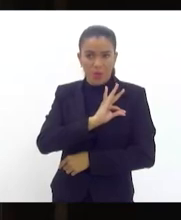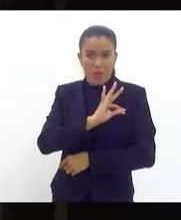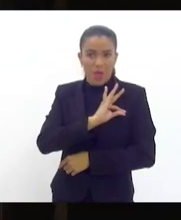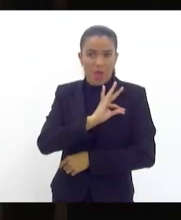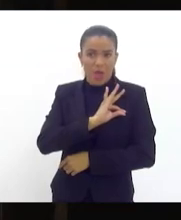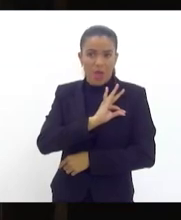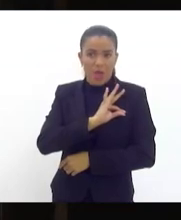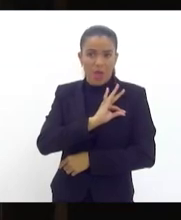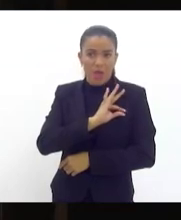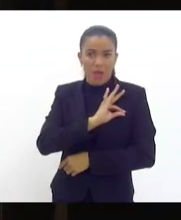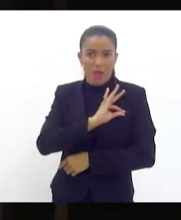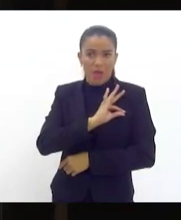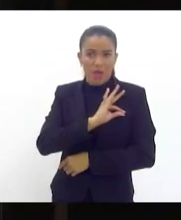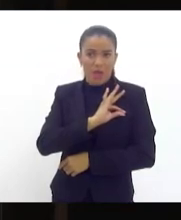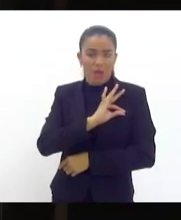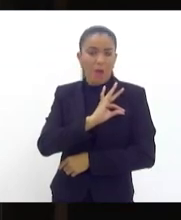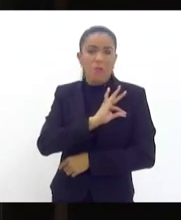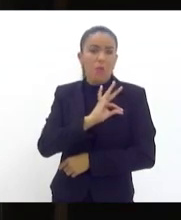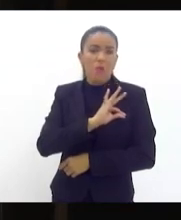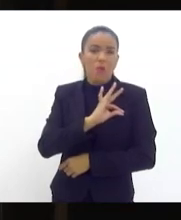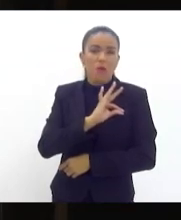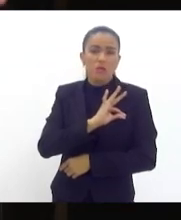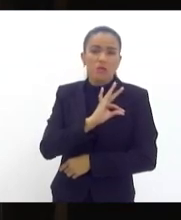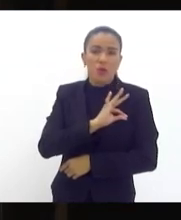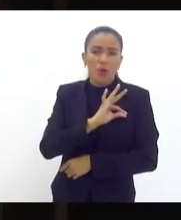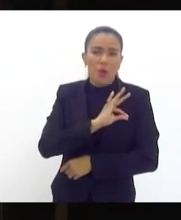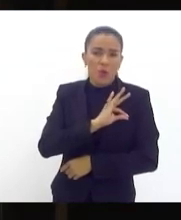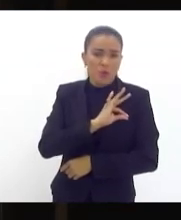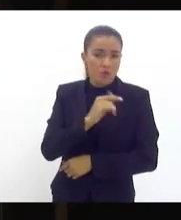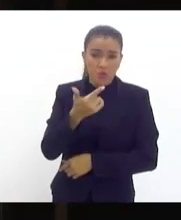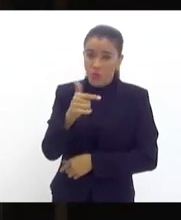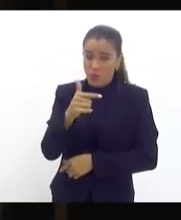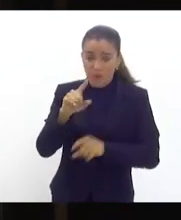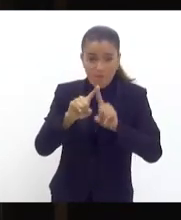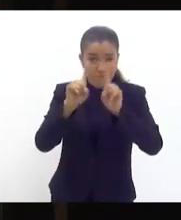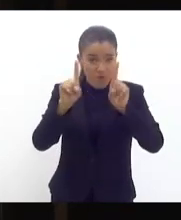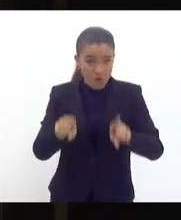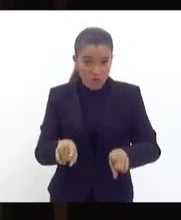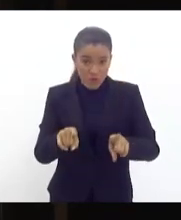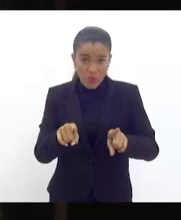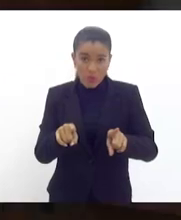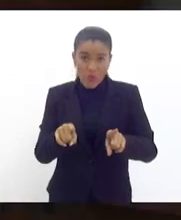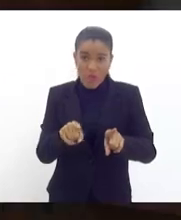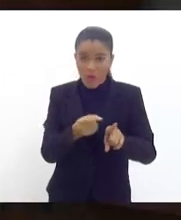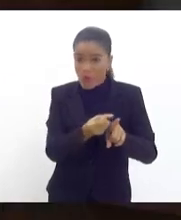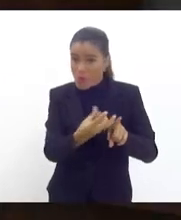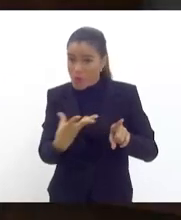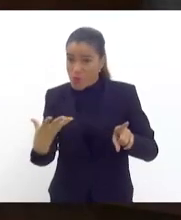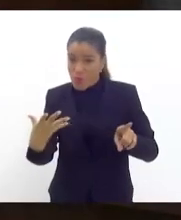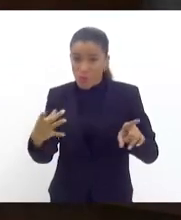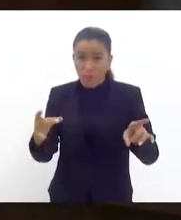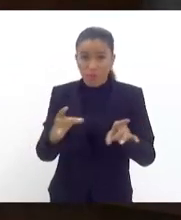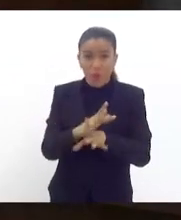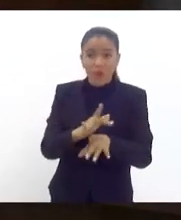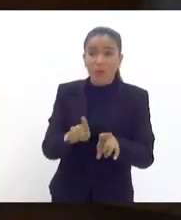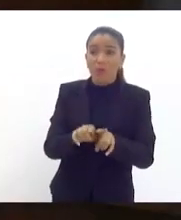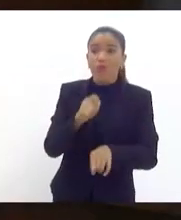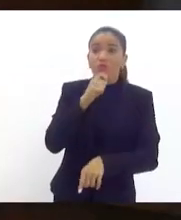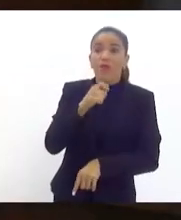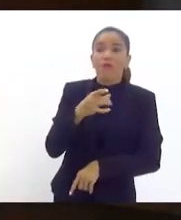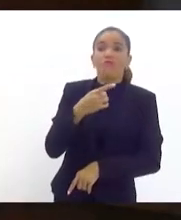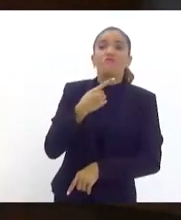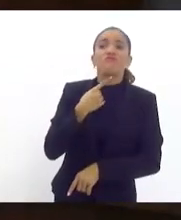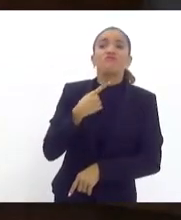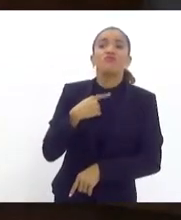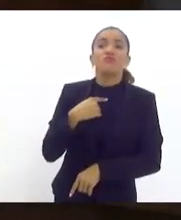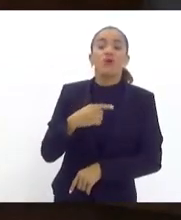não tem não tem nem efetivo nem vontade na realidade